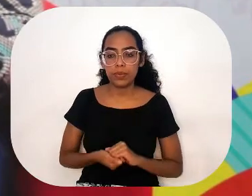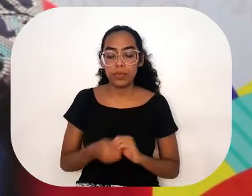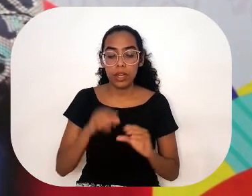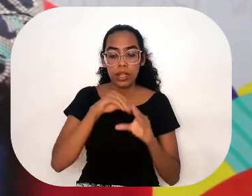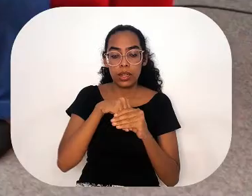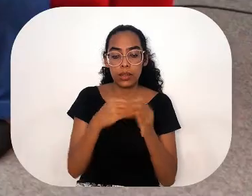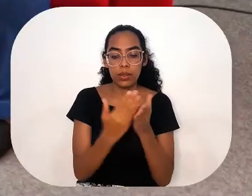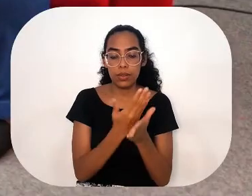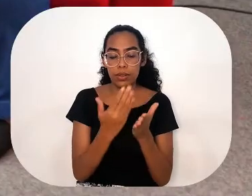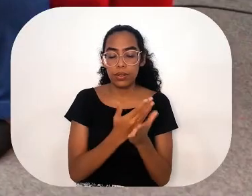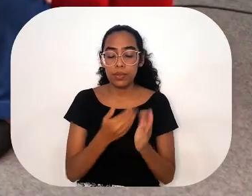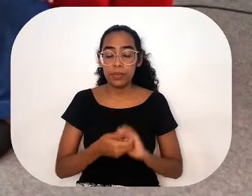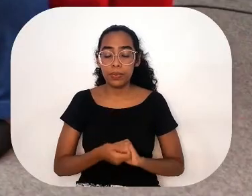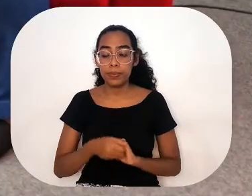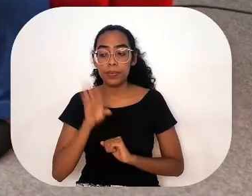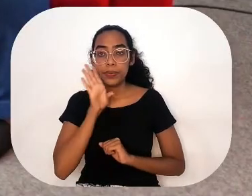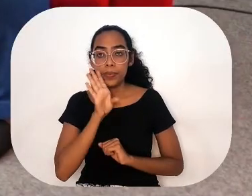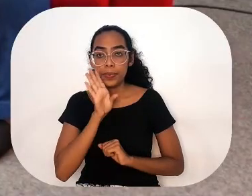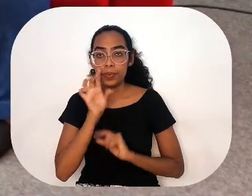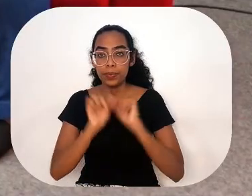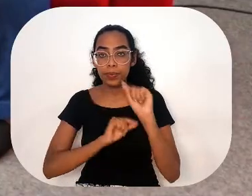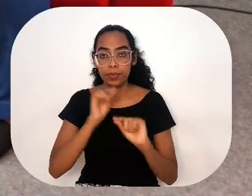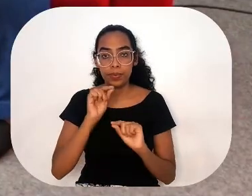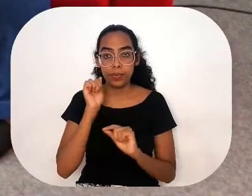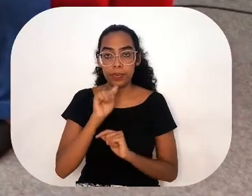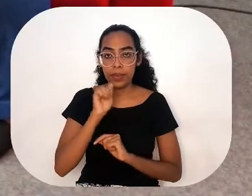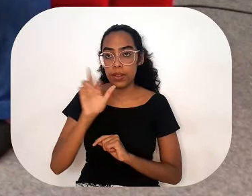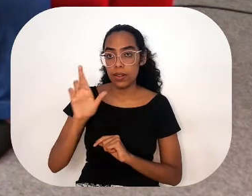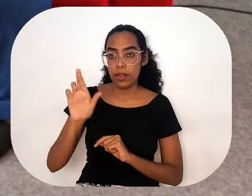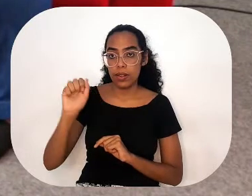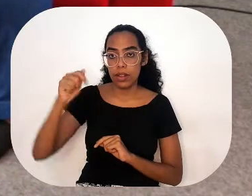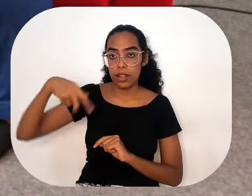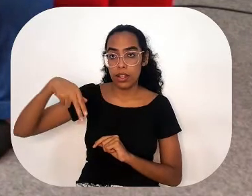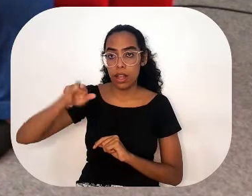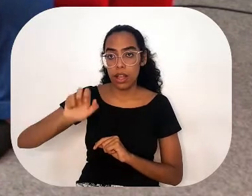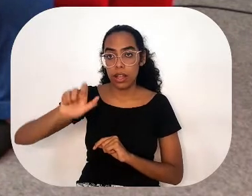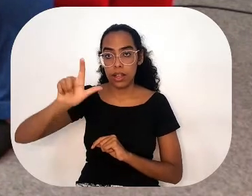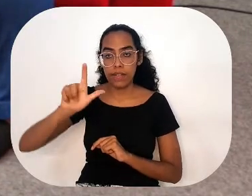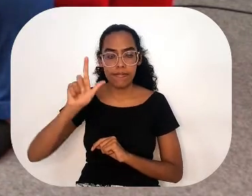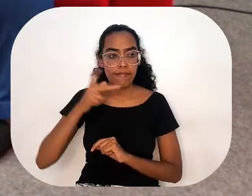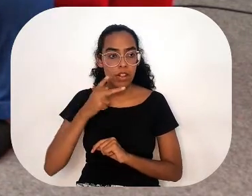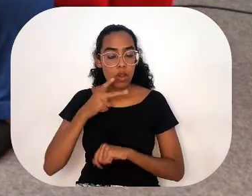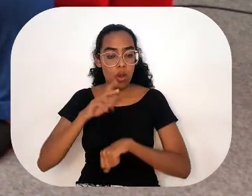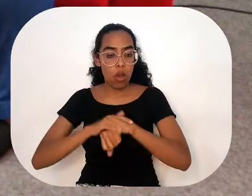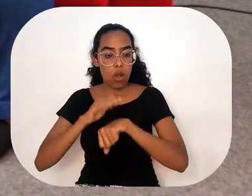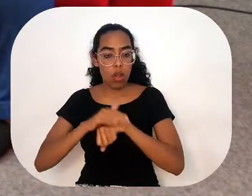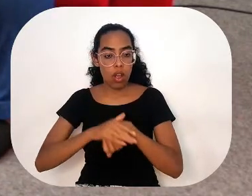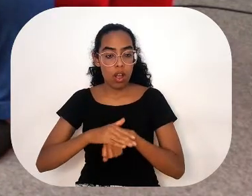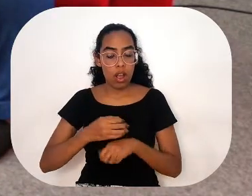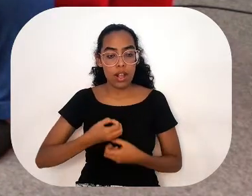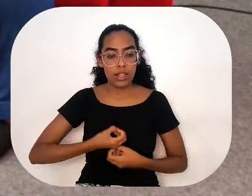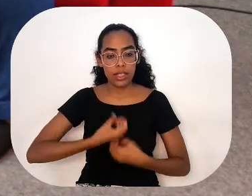paisagem é interessante porque a Raquel e muitas das entrevistas dela ela dizia que o escritor para